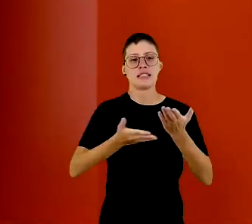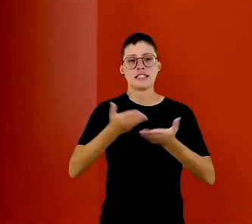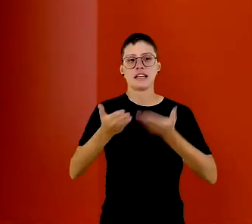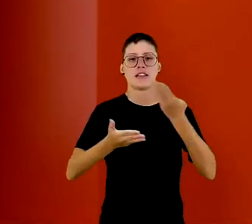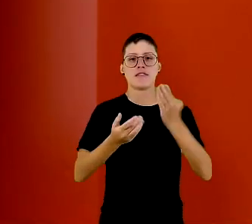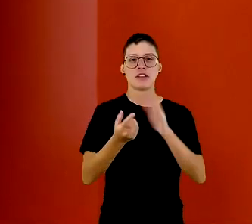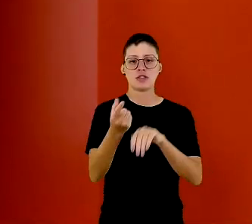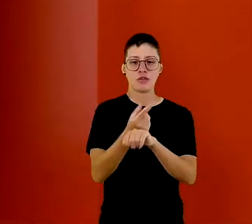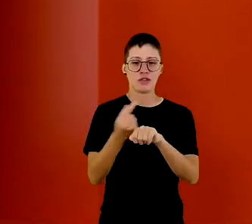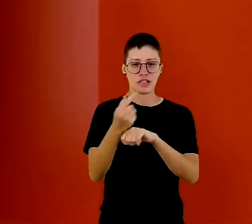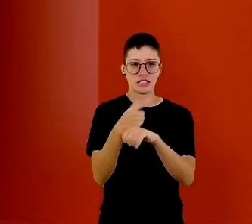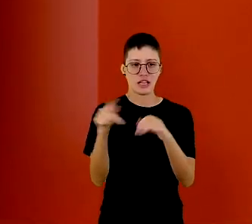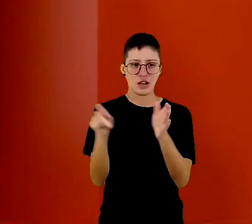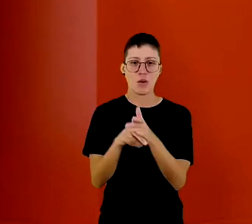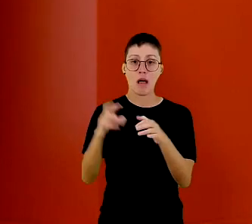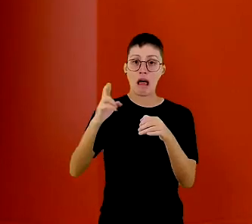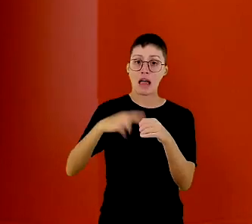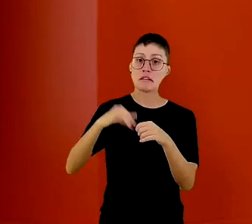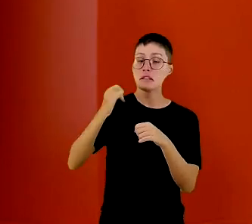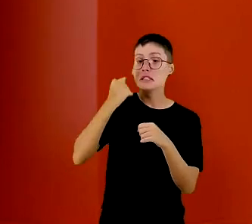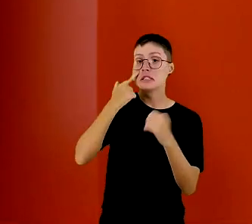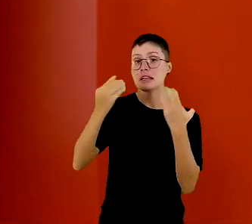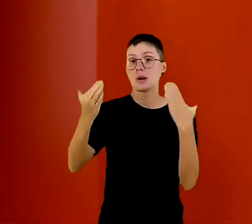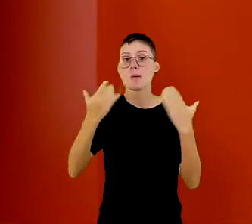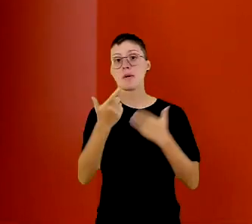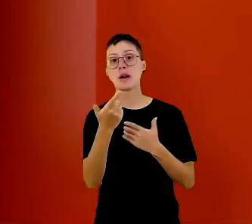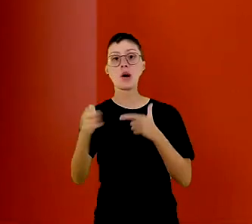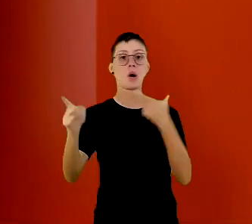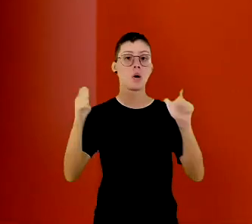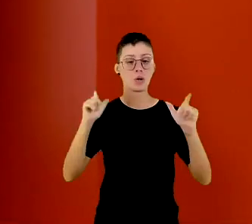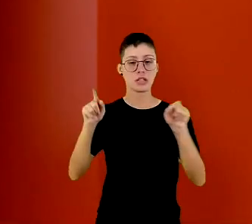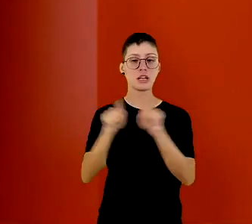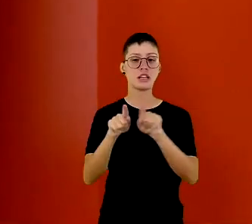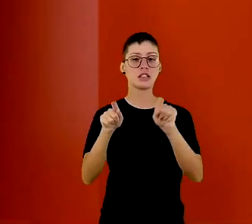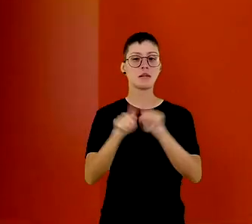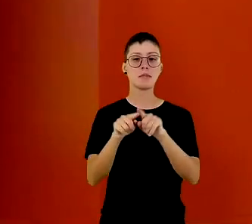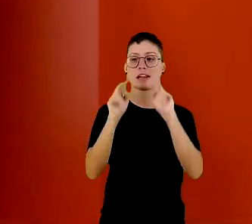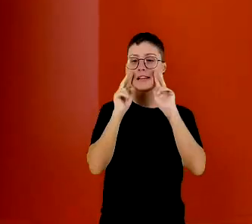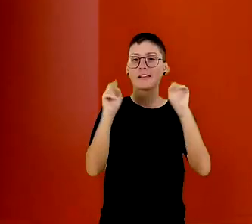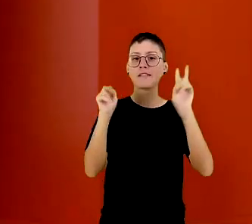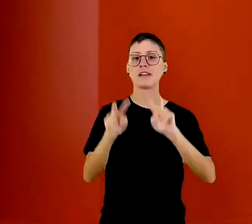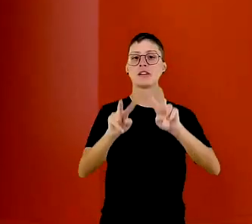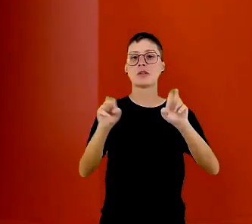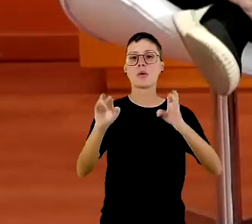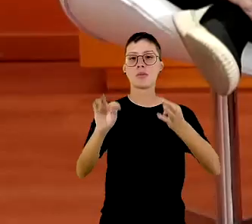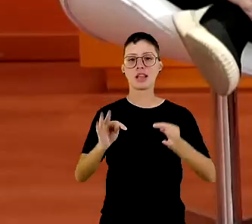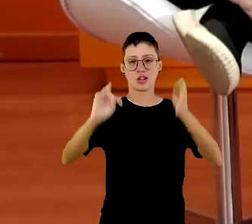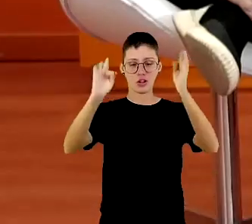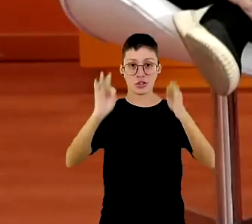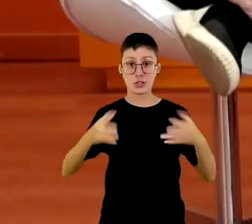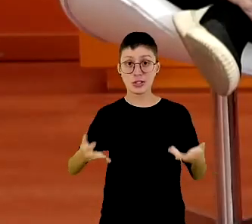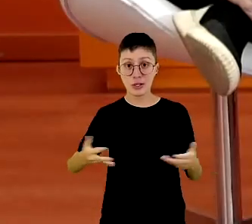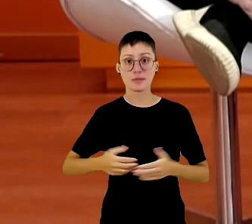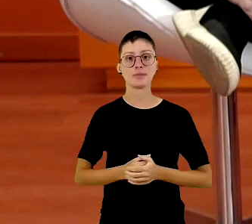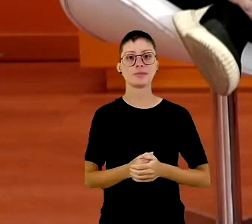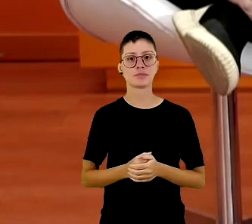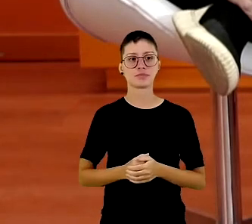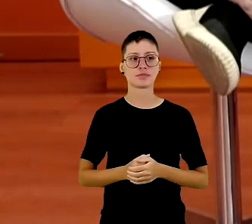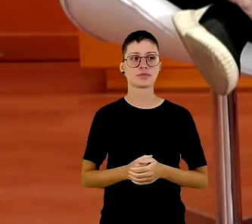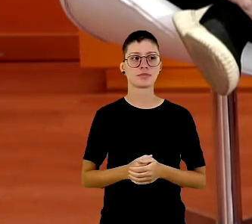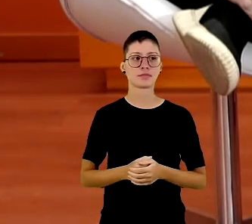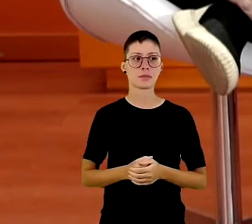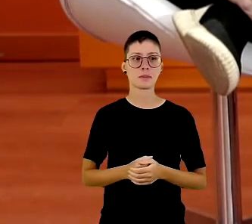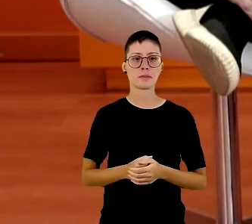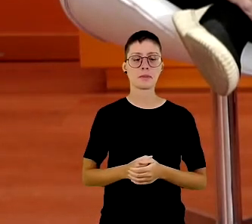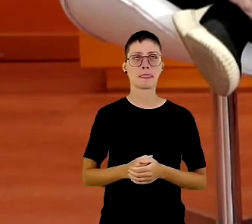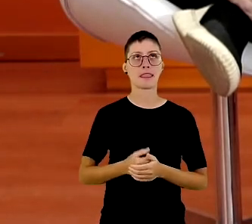Raizen comparados com os demais e olhando muito essa questão da tecnologia? Começar de trás para frente,